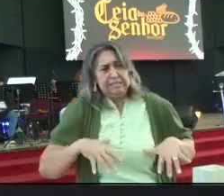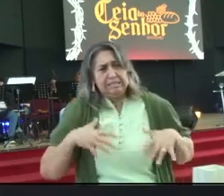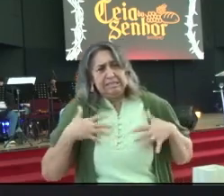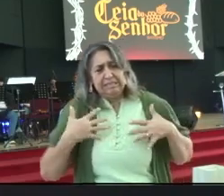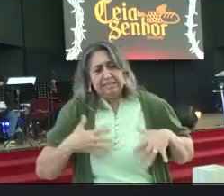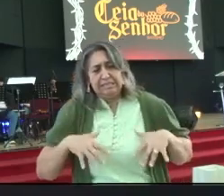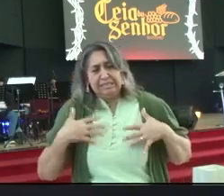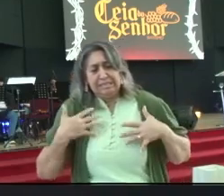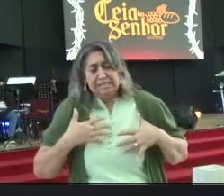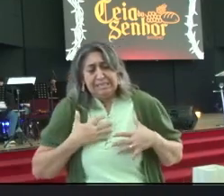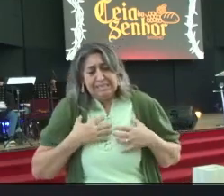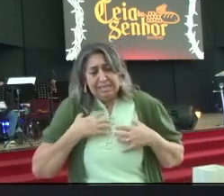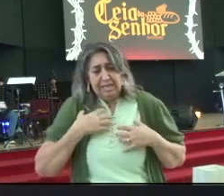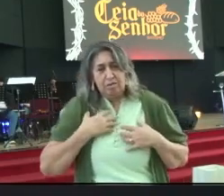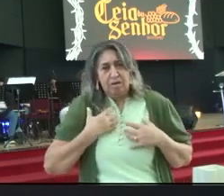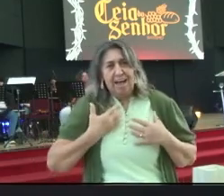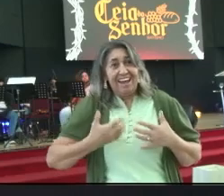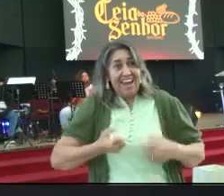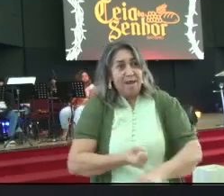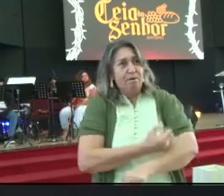Aí começa a baixar a emoção.